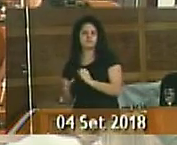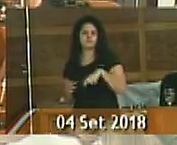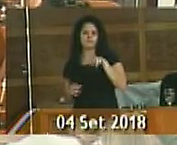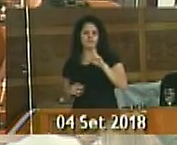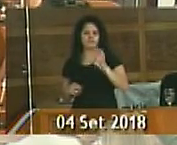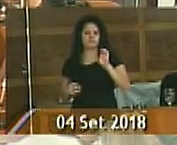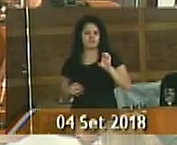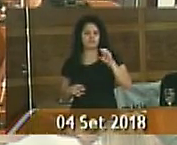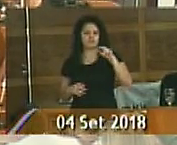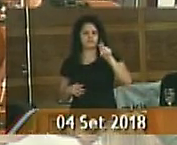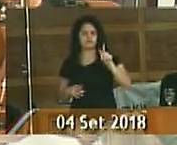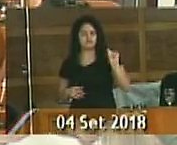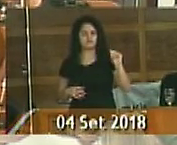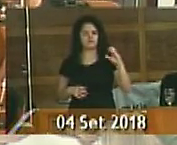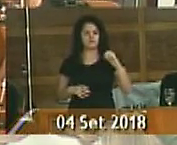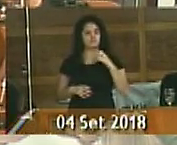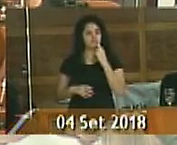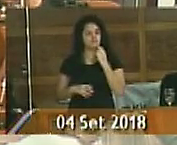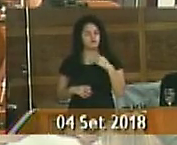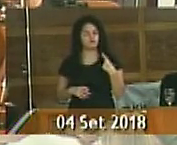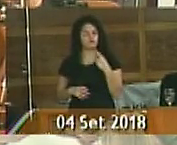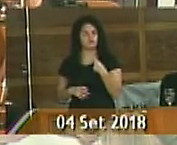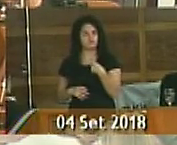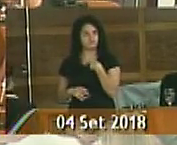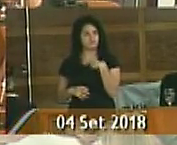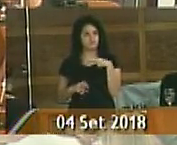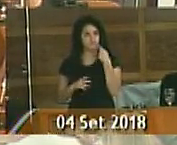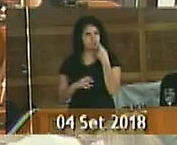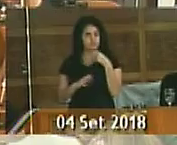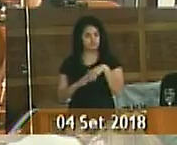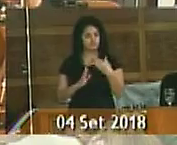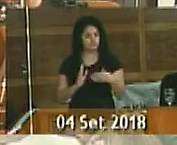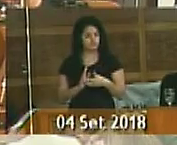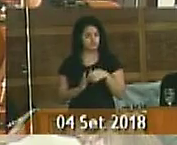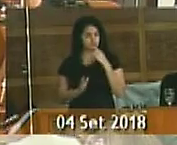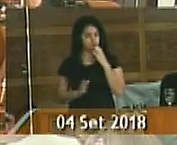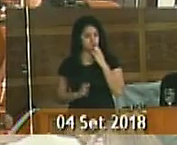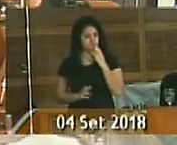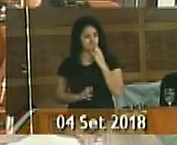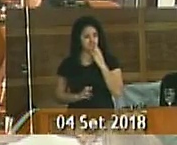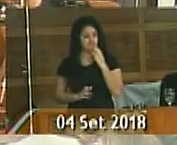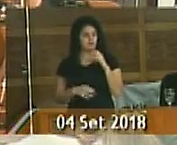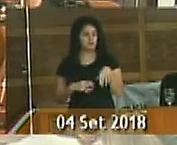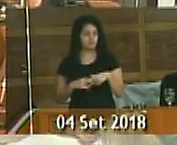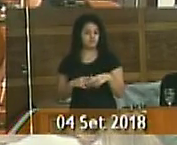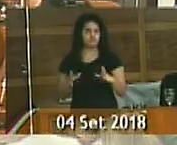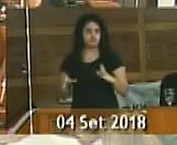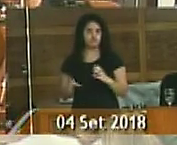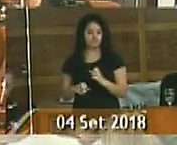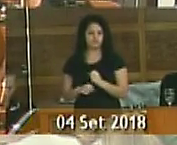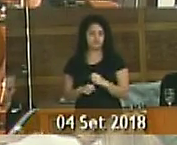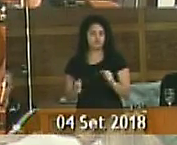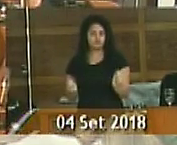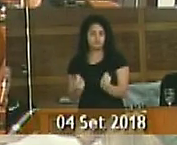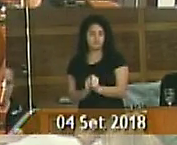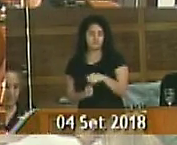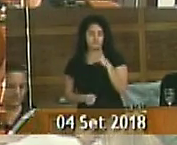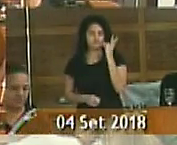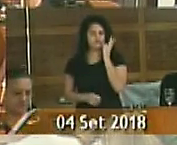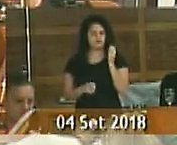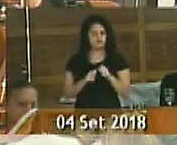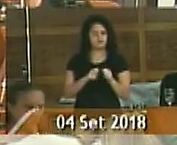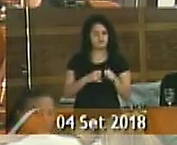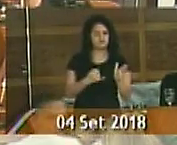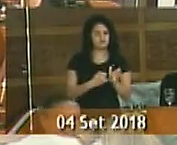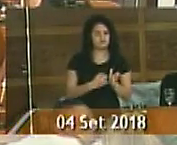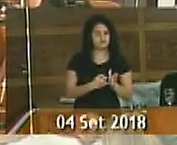regionais, algumas pessoas, não podemos generalizar, eles, ao invés de somar com o vereador que fez a indicação, né,